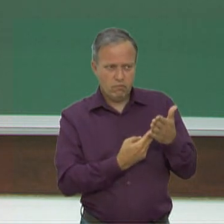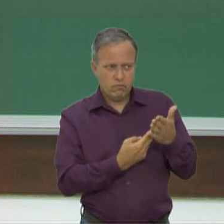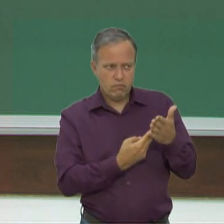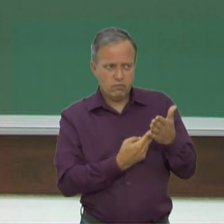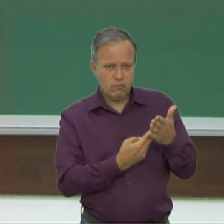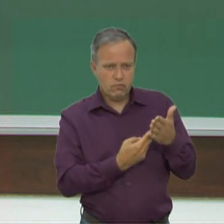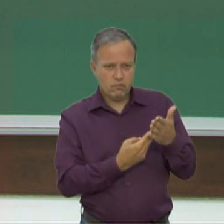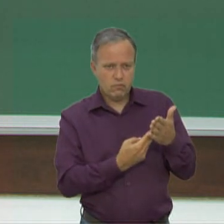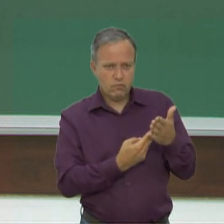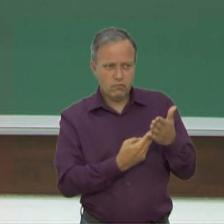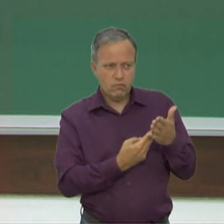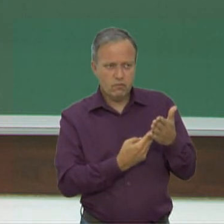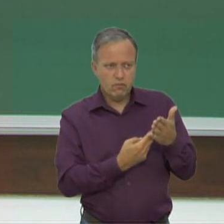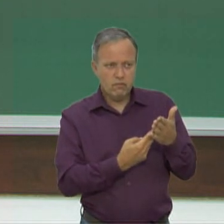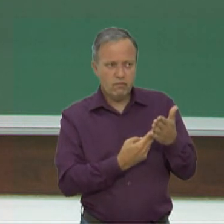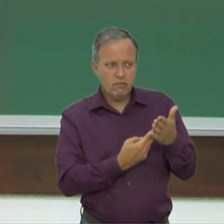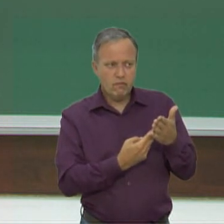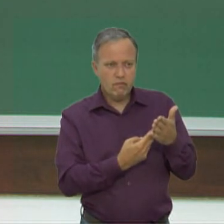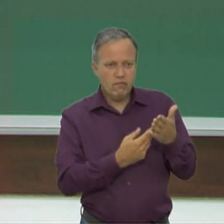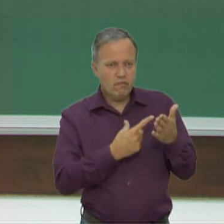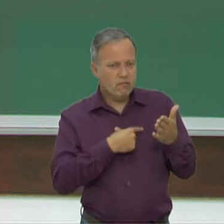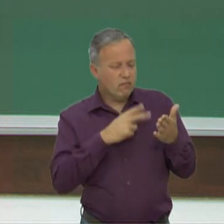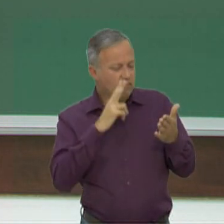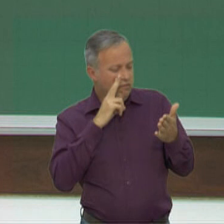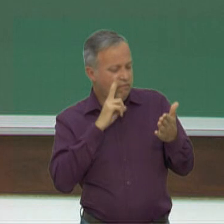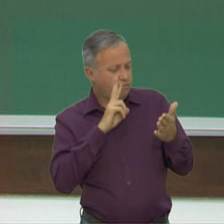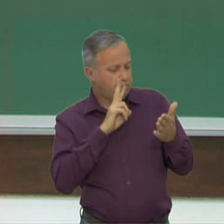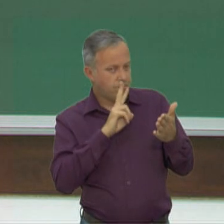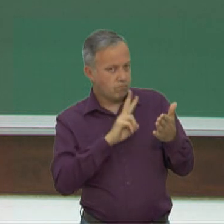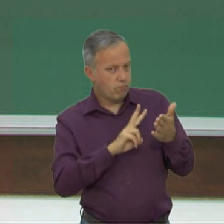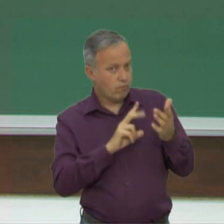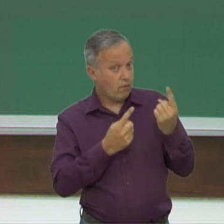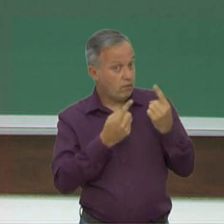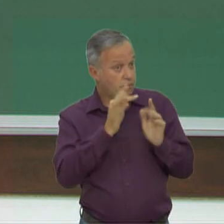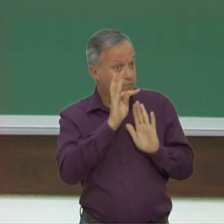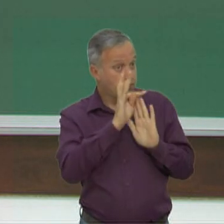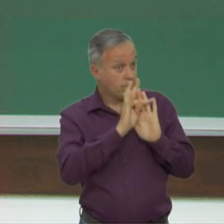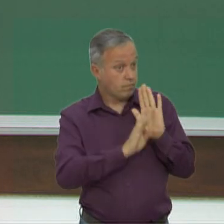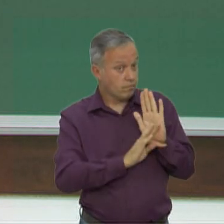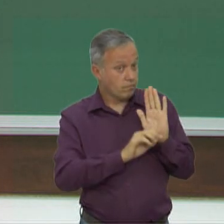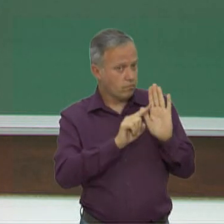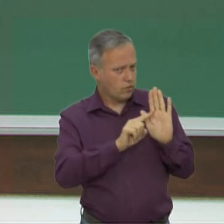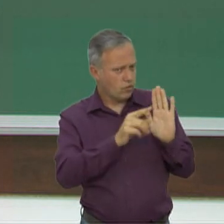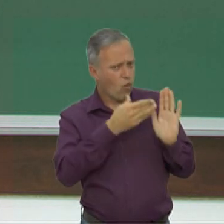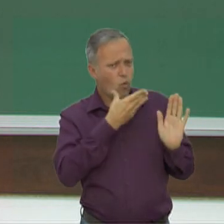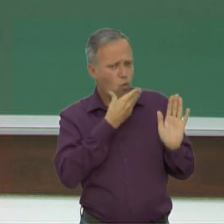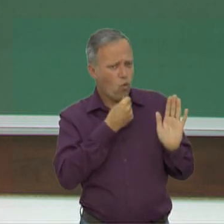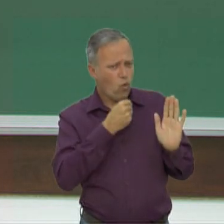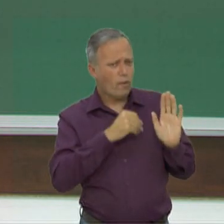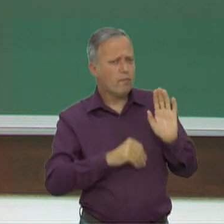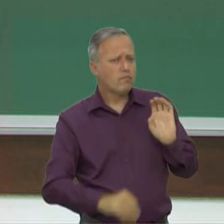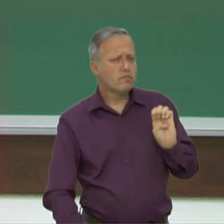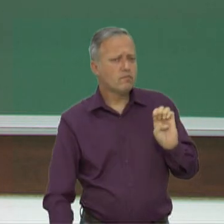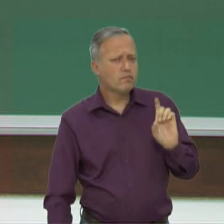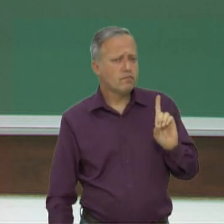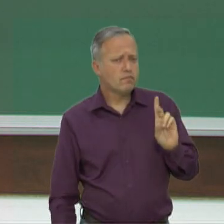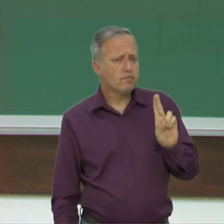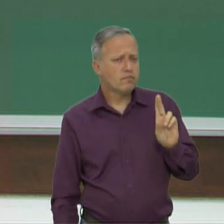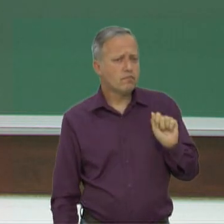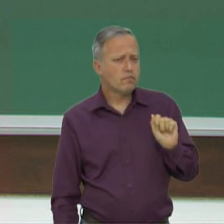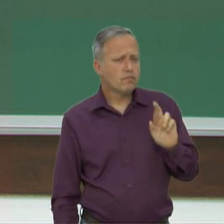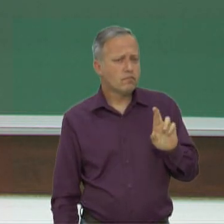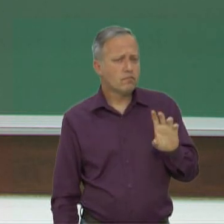espanhola, vocês devem ter se deparado aí com algum texto deste autor. Quem foi ou quem